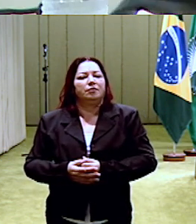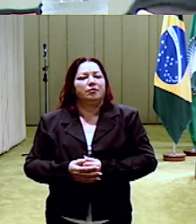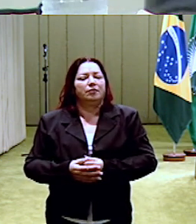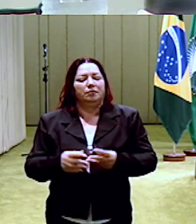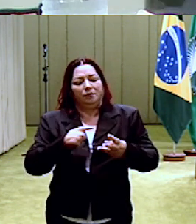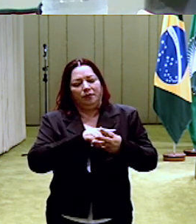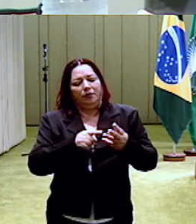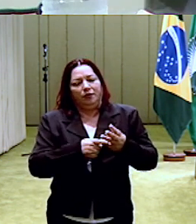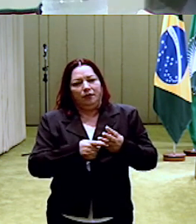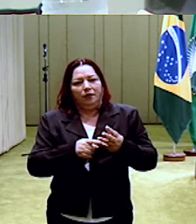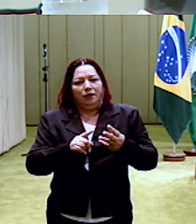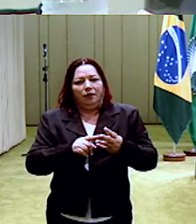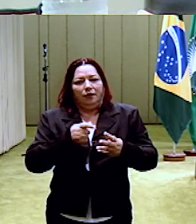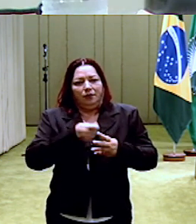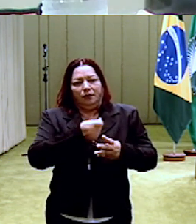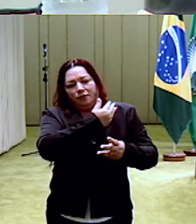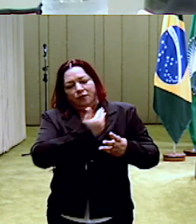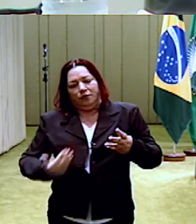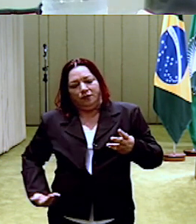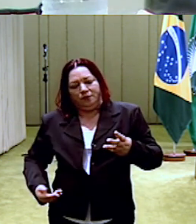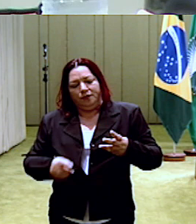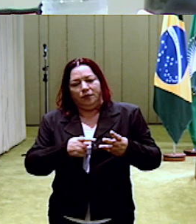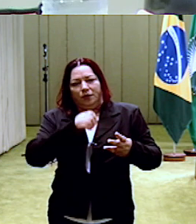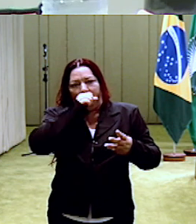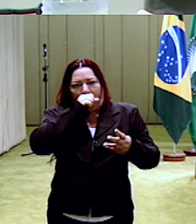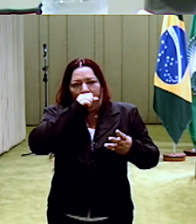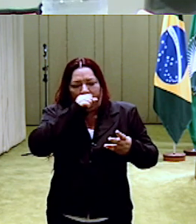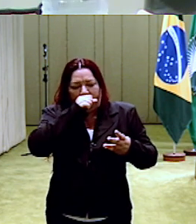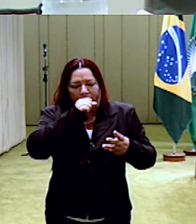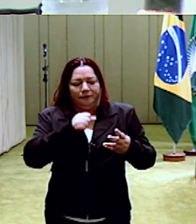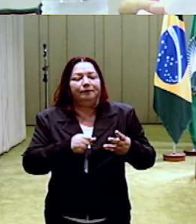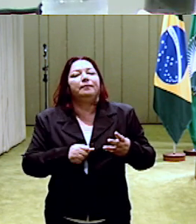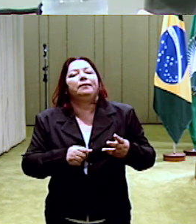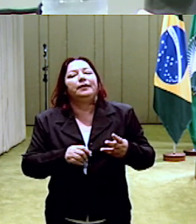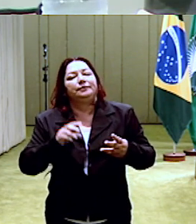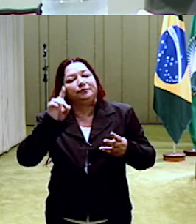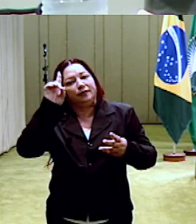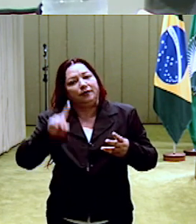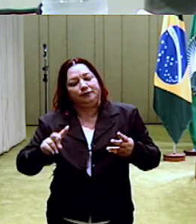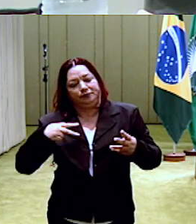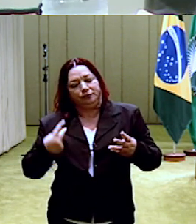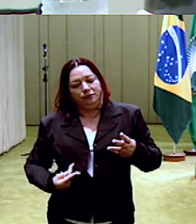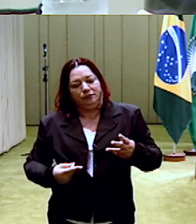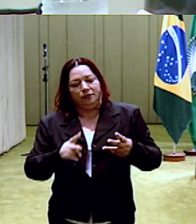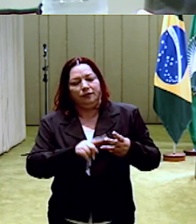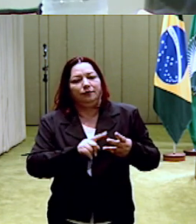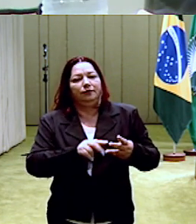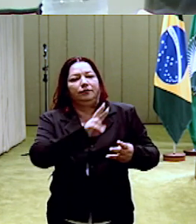três pilares: o dever do Estado, dos Estados, de proteger os direitos humanos,